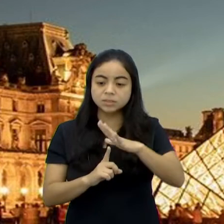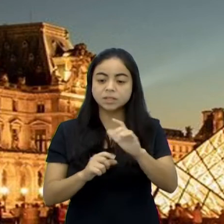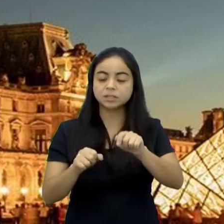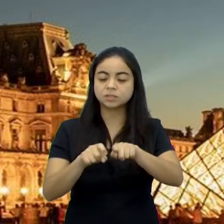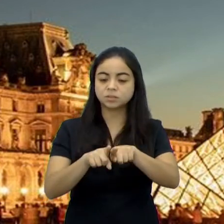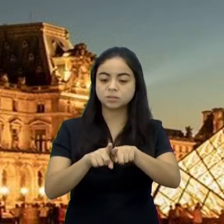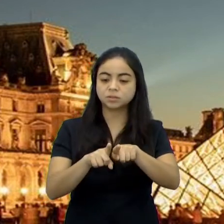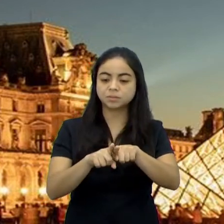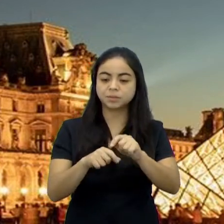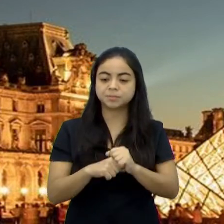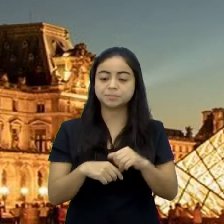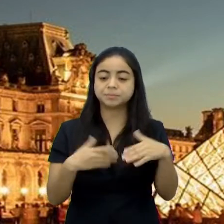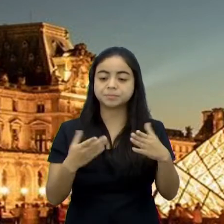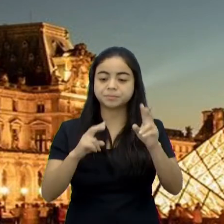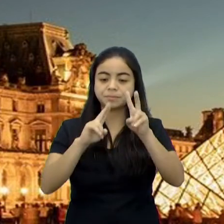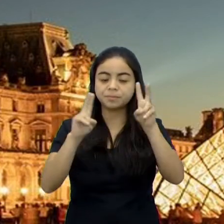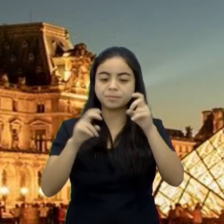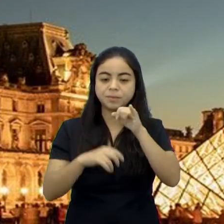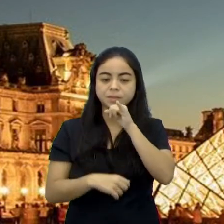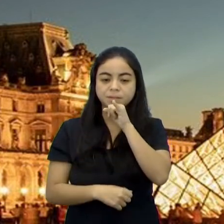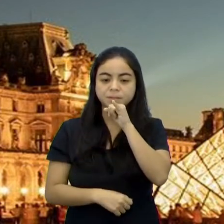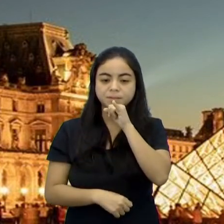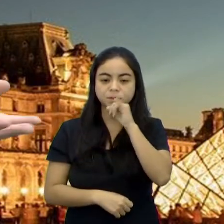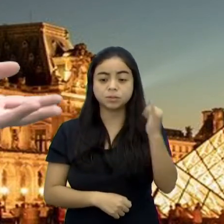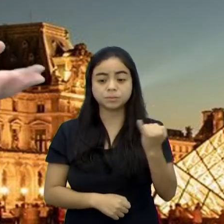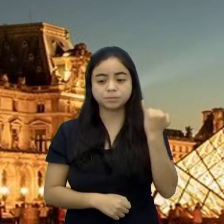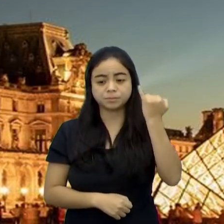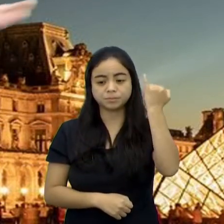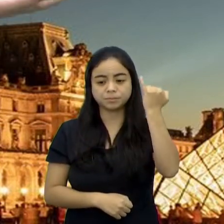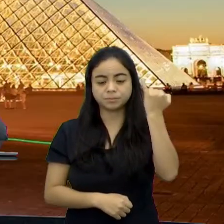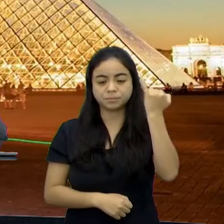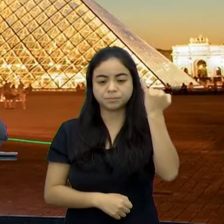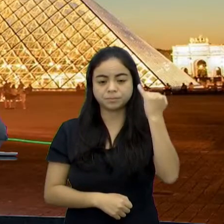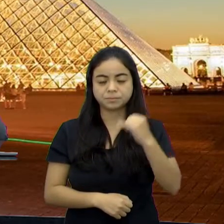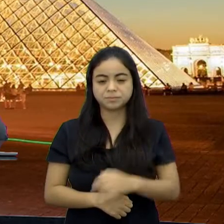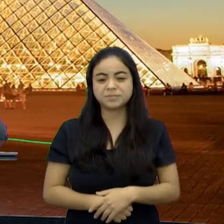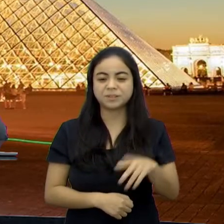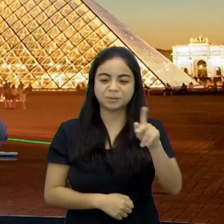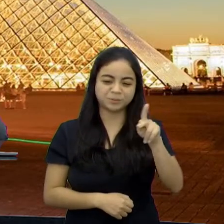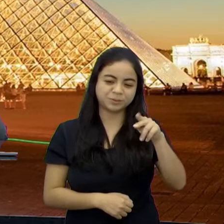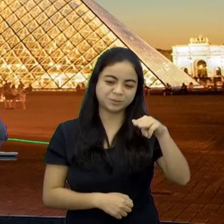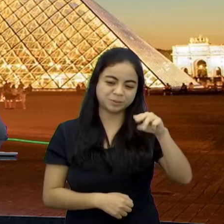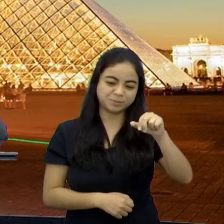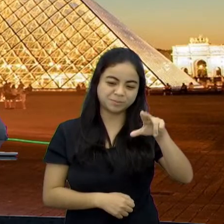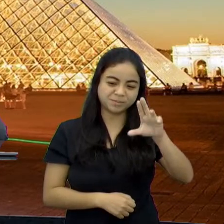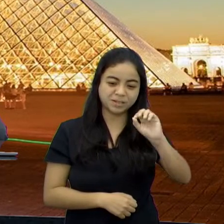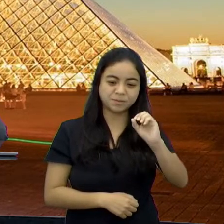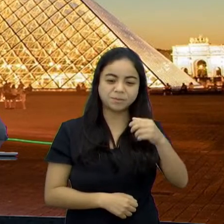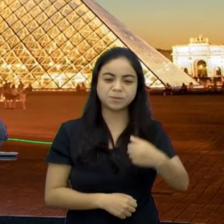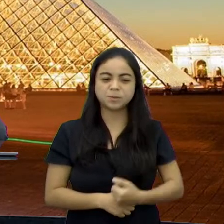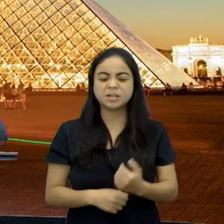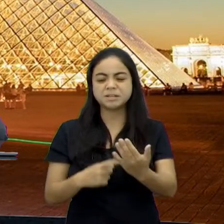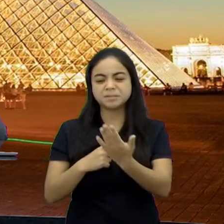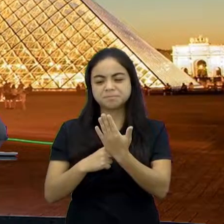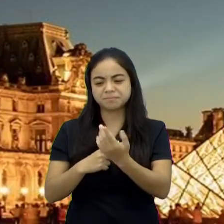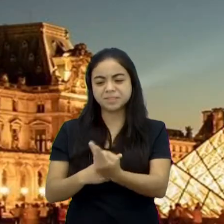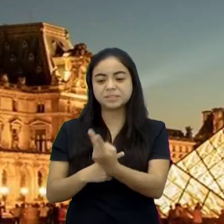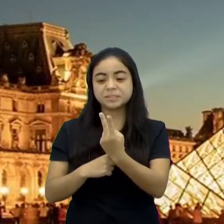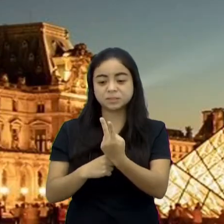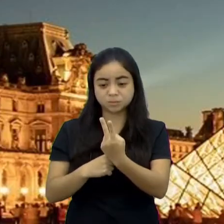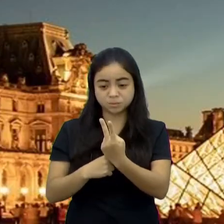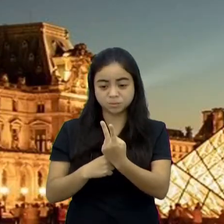Exato. Isso que você coloca com relação... É super pertinente, gente, não tem que ser, tem que ser o professor Mauro, né? Trazer essa colaboração tão interessante com